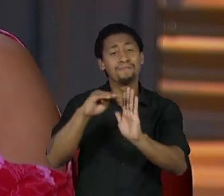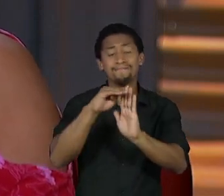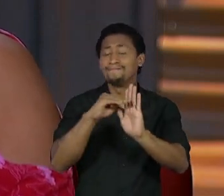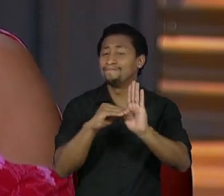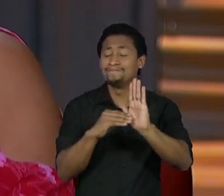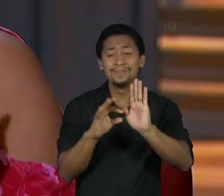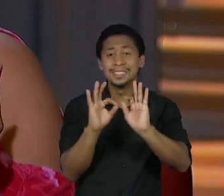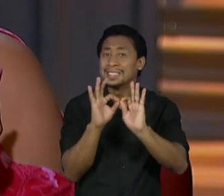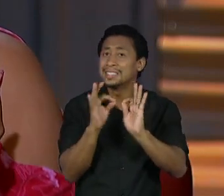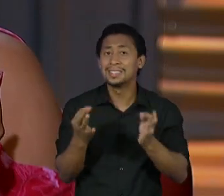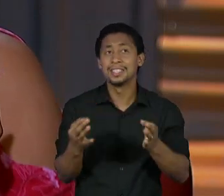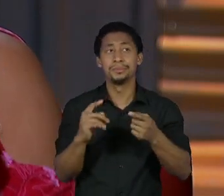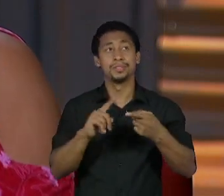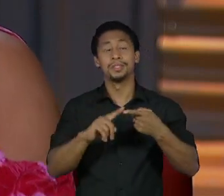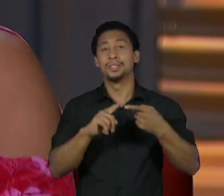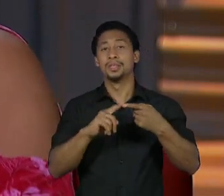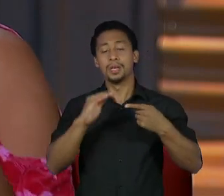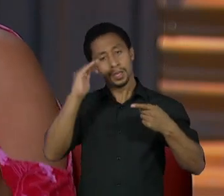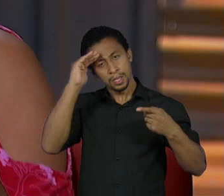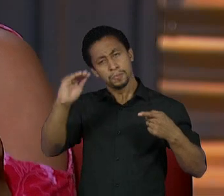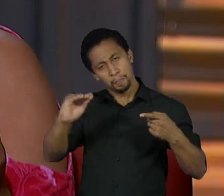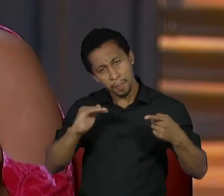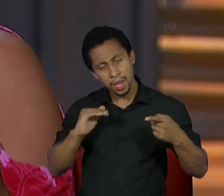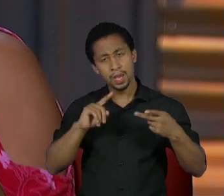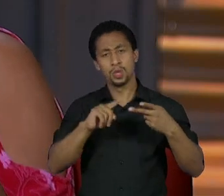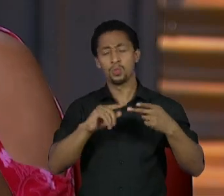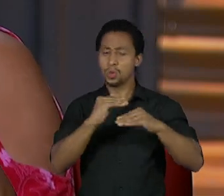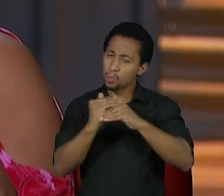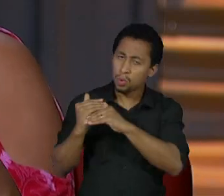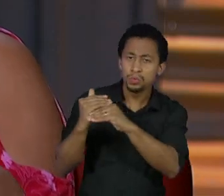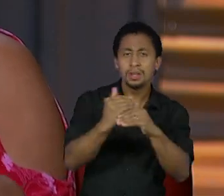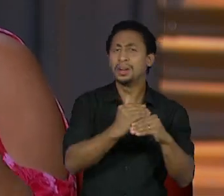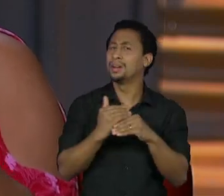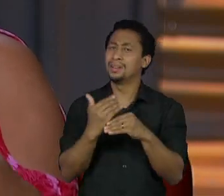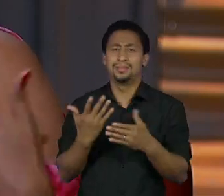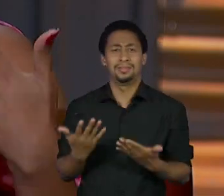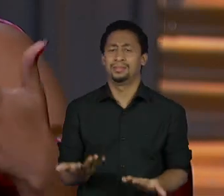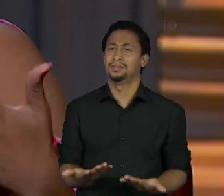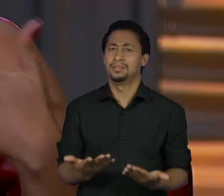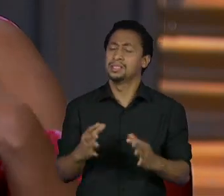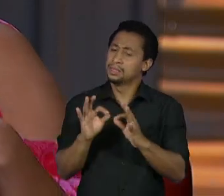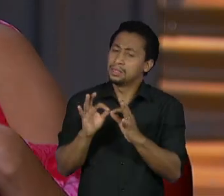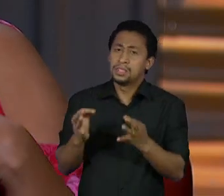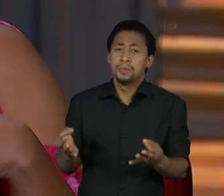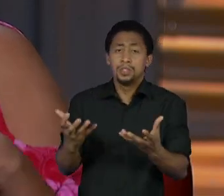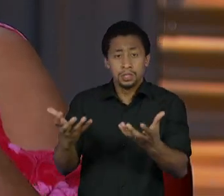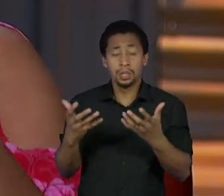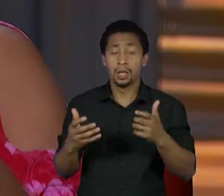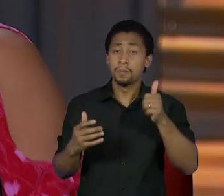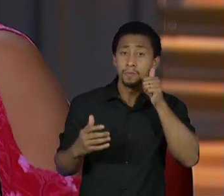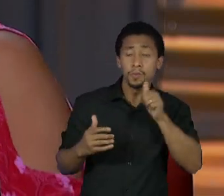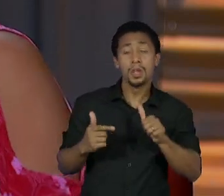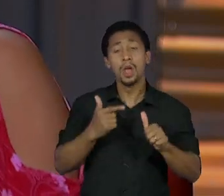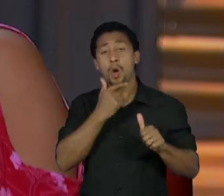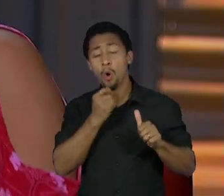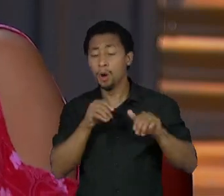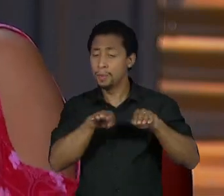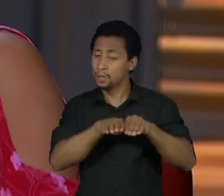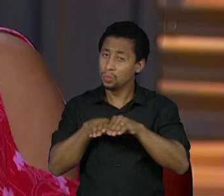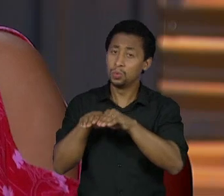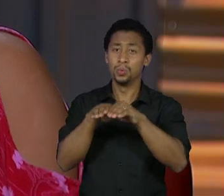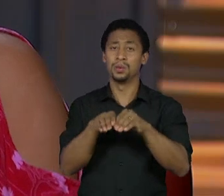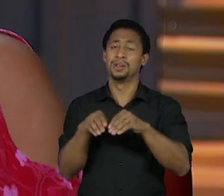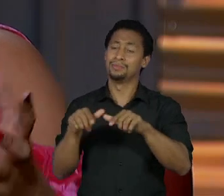igualdade. Isso que é lutar contra o racismo, isso que é lutar pelo feminismo. É a gente garantir que mulheres e homens sejam tratados de formas